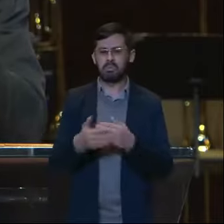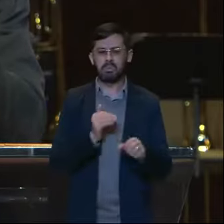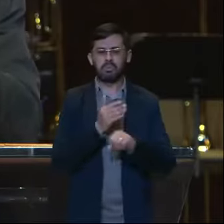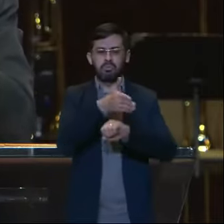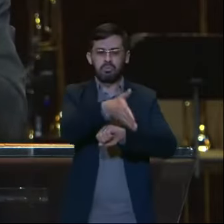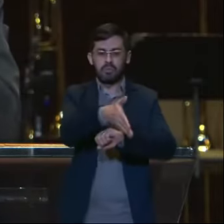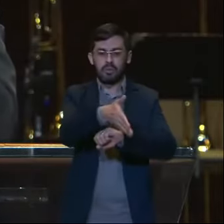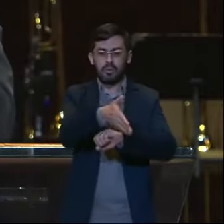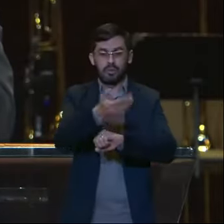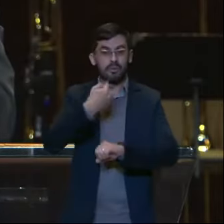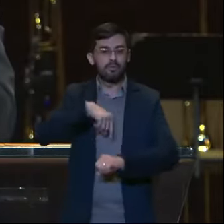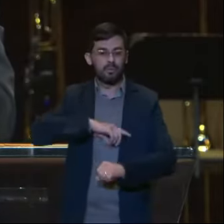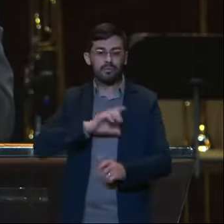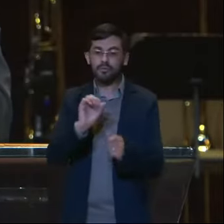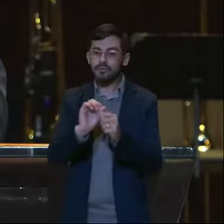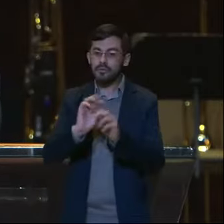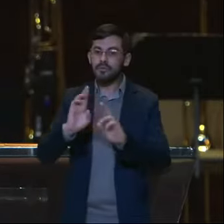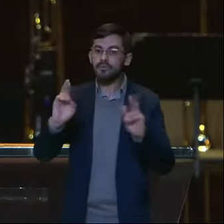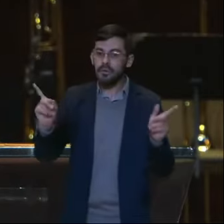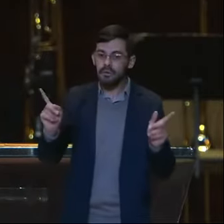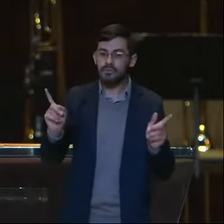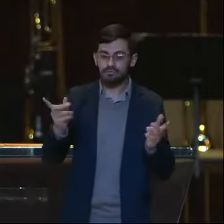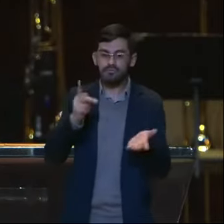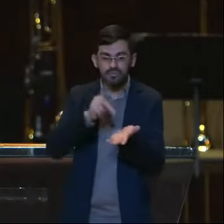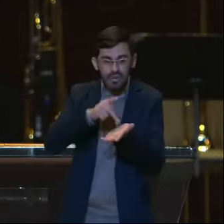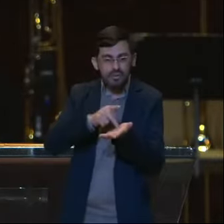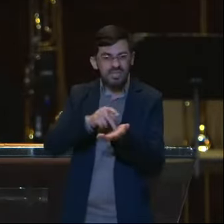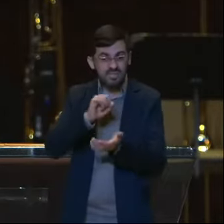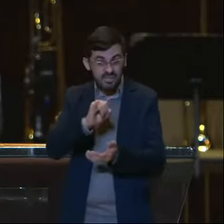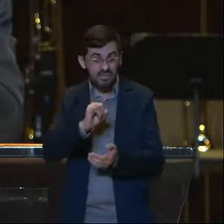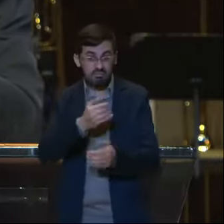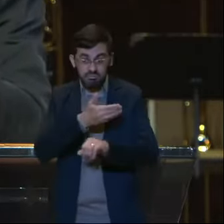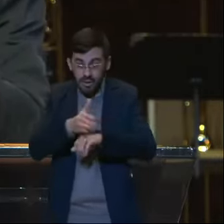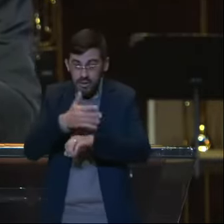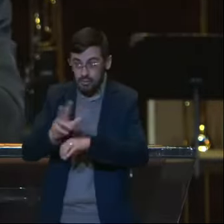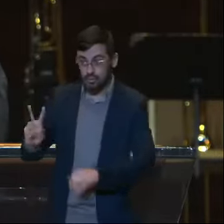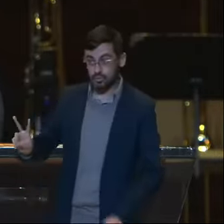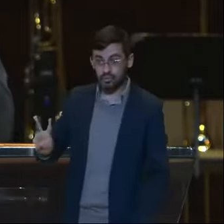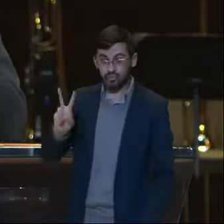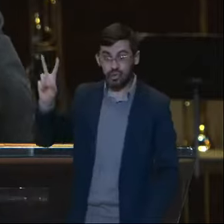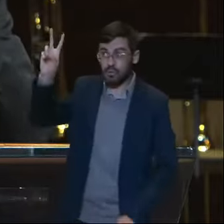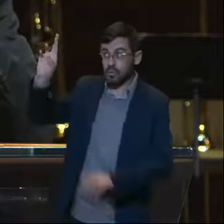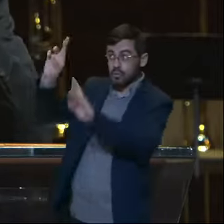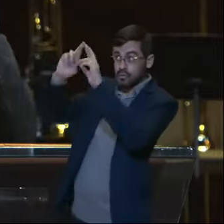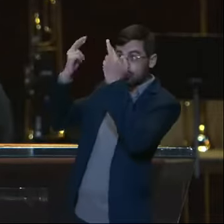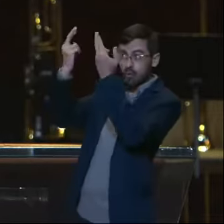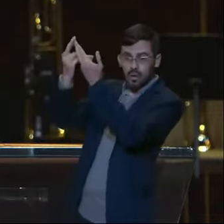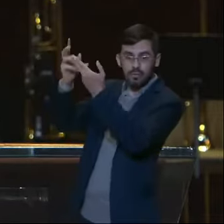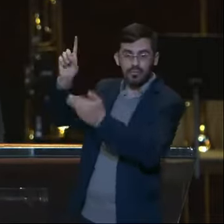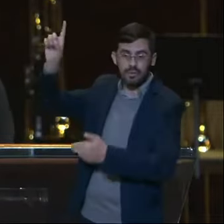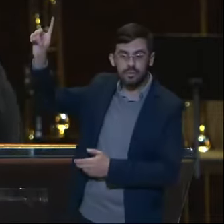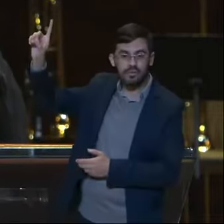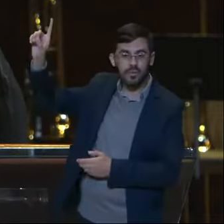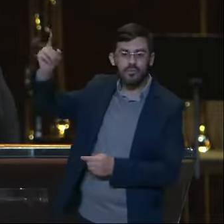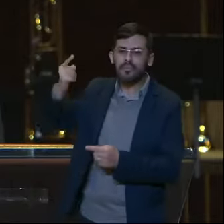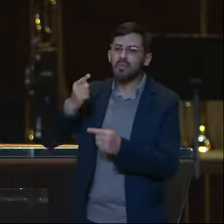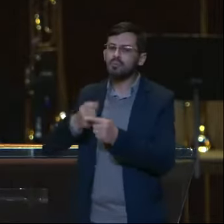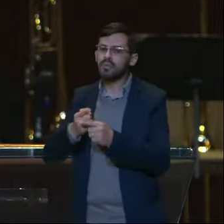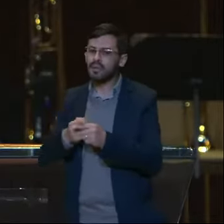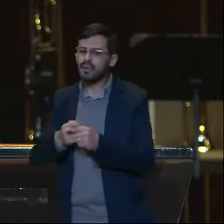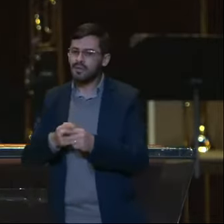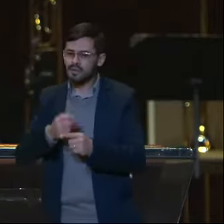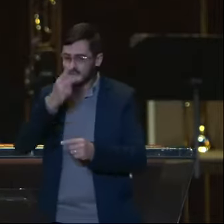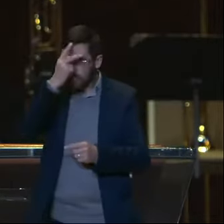nós vamos destoar se estamos vivendo valores do reino. Porque os valores, a forma de viver daqueles